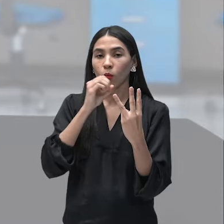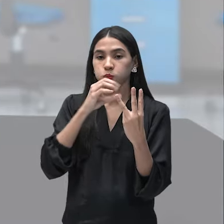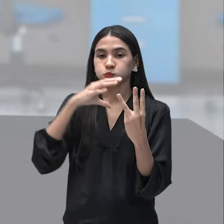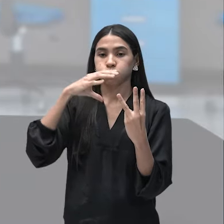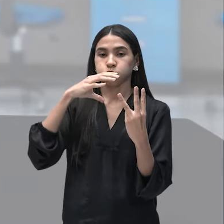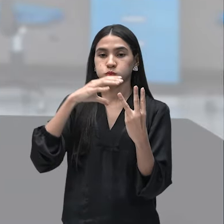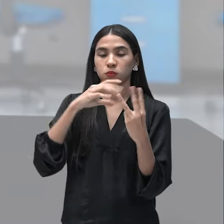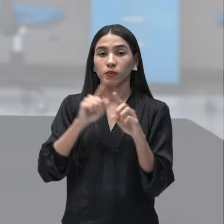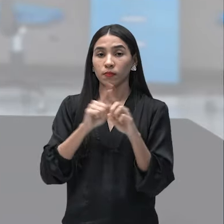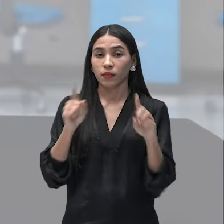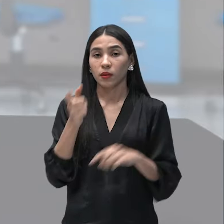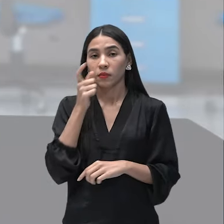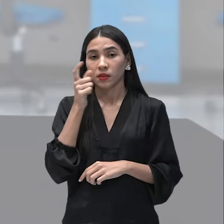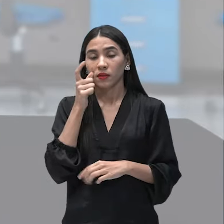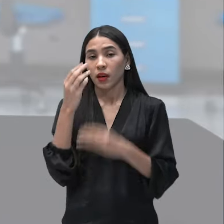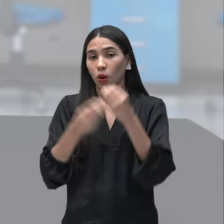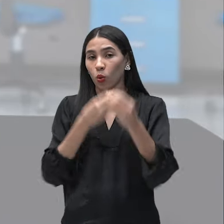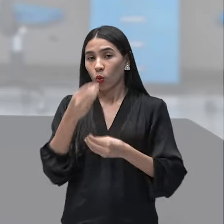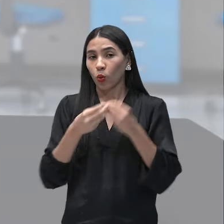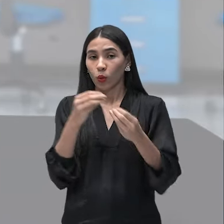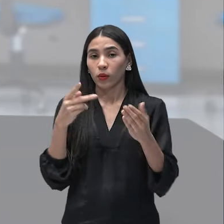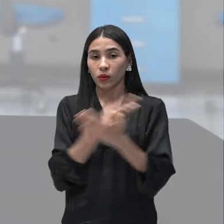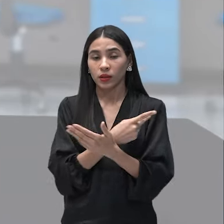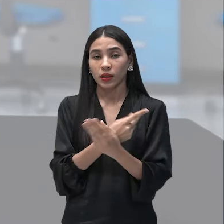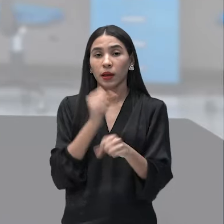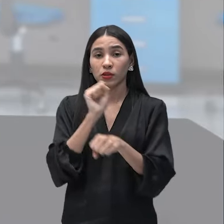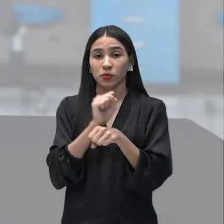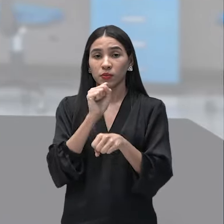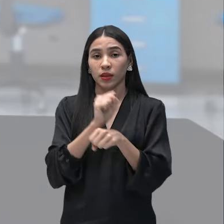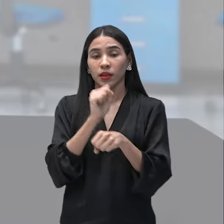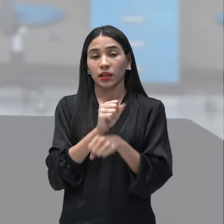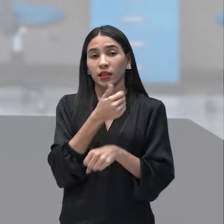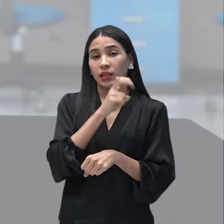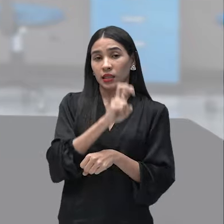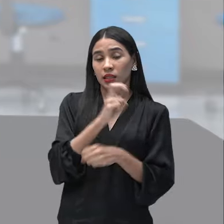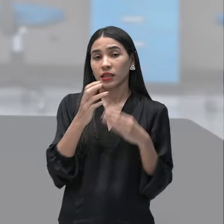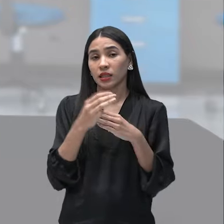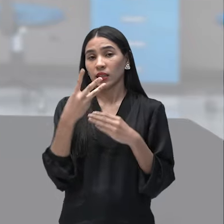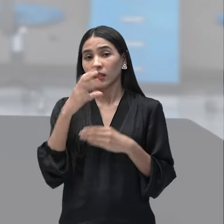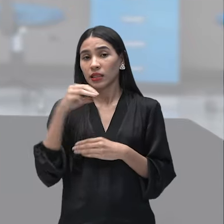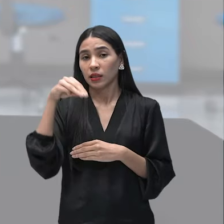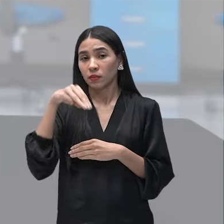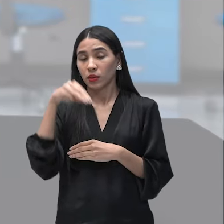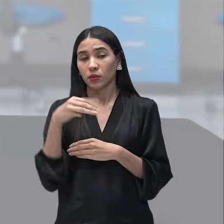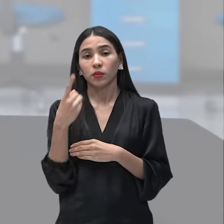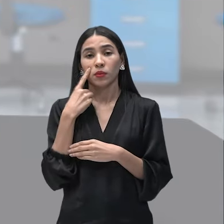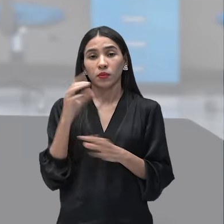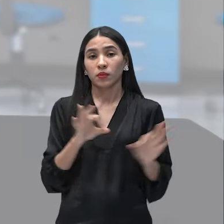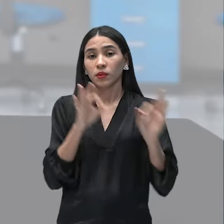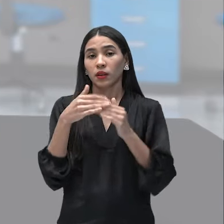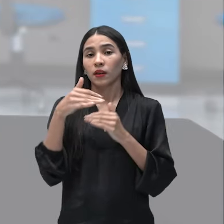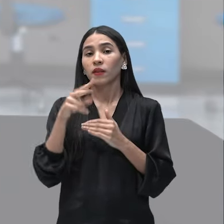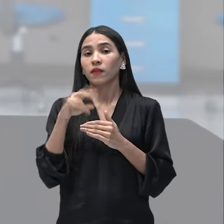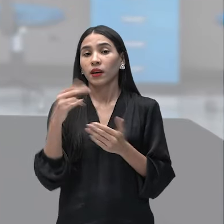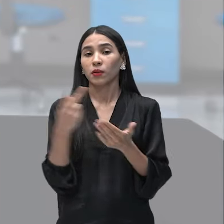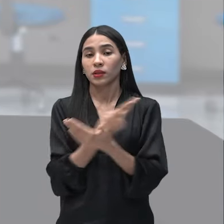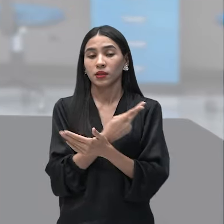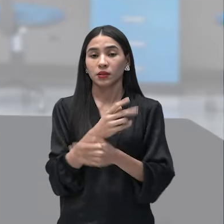para a gente observar essa reação, a gente precisa esperar um tempo de 15 a 30 minutos para observar o que vai acontecer.